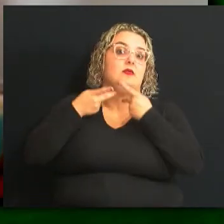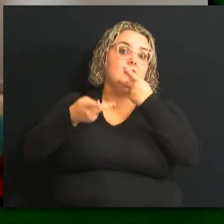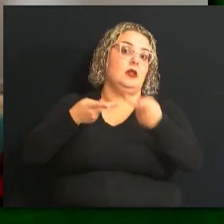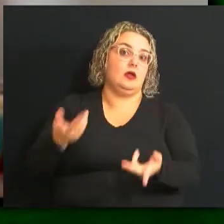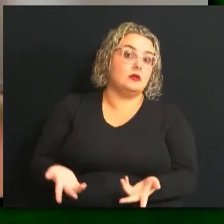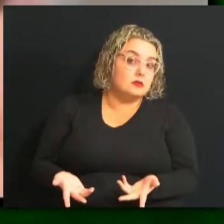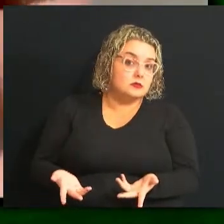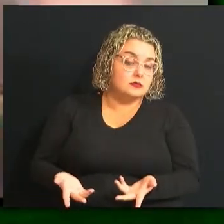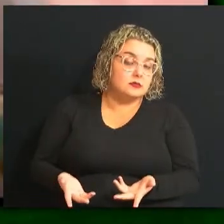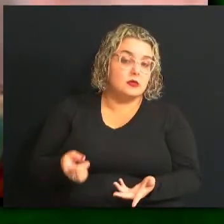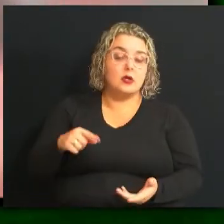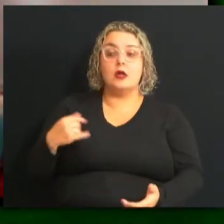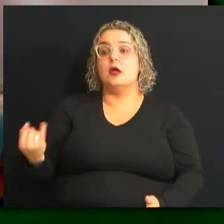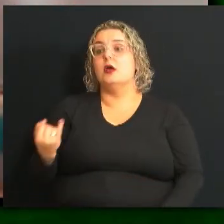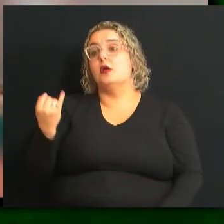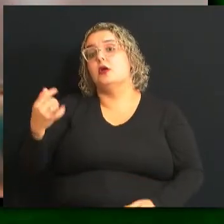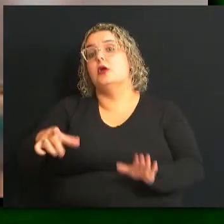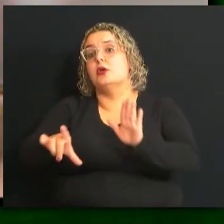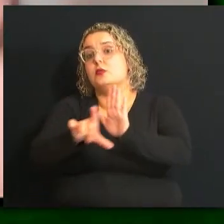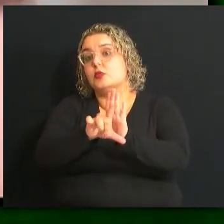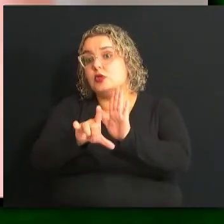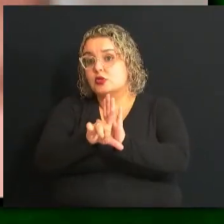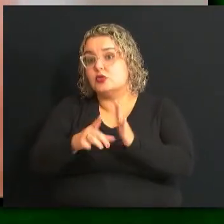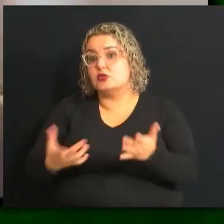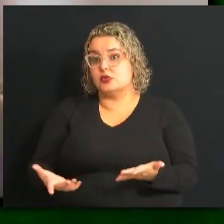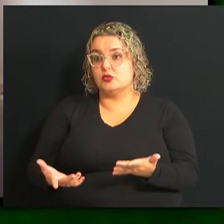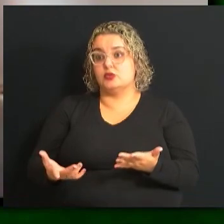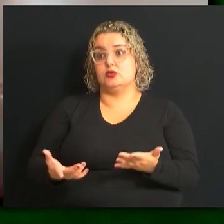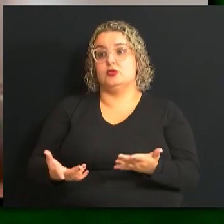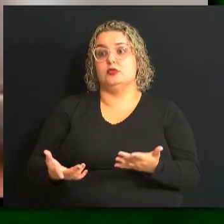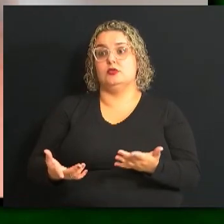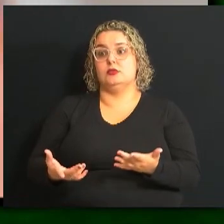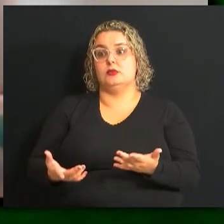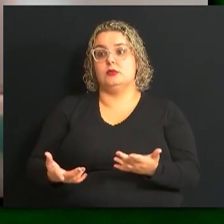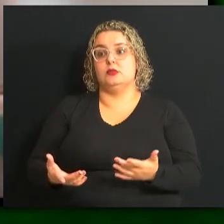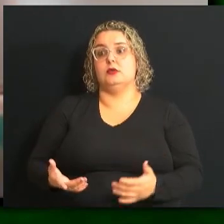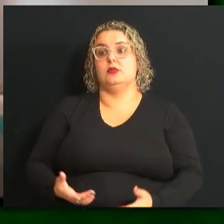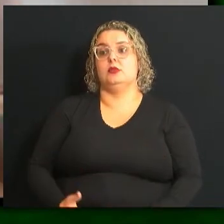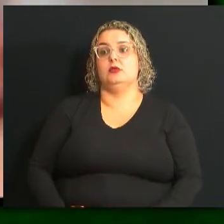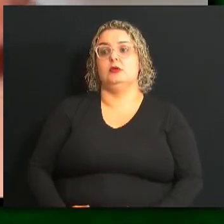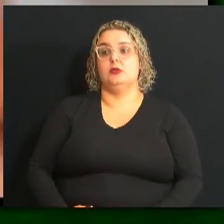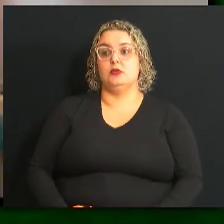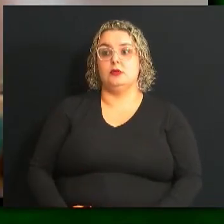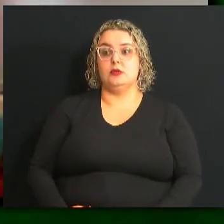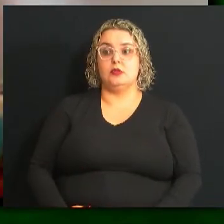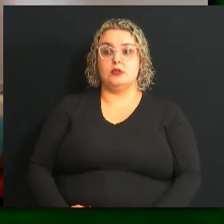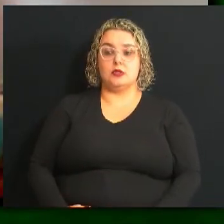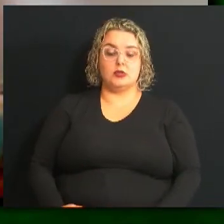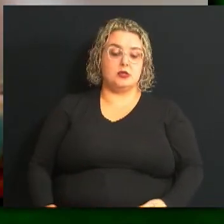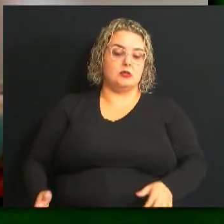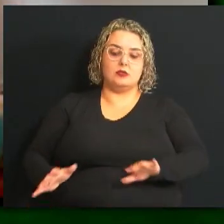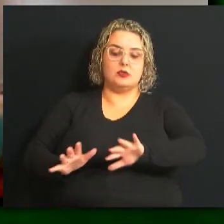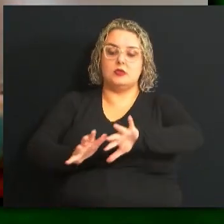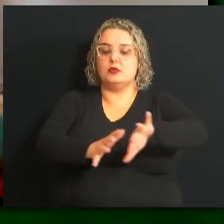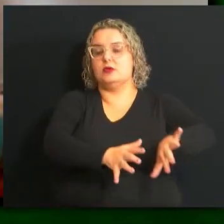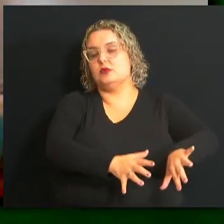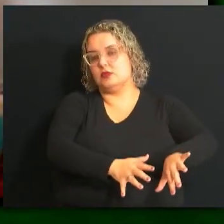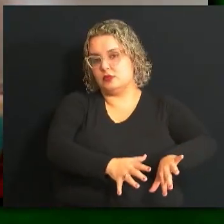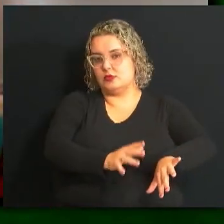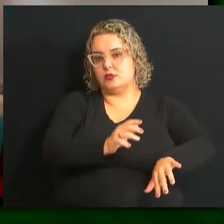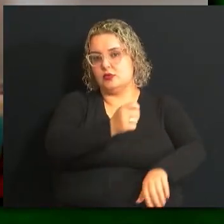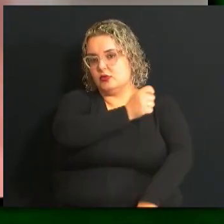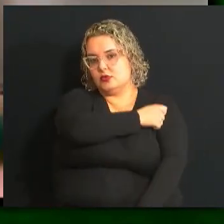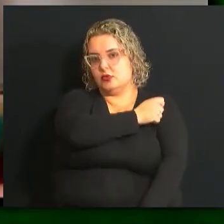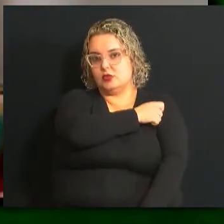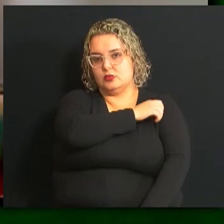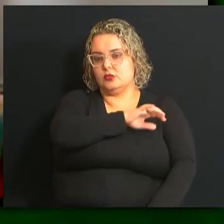É importante que a lei, que essa questão não ocupe um espaço, né, que oculte os alunos, que oculte os professores. Então,